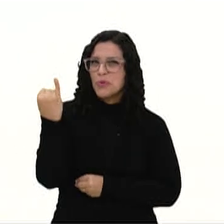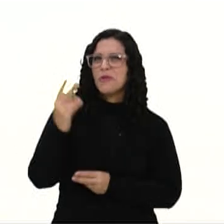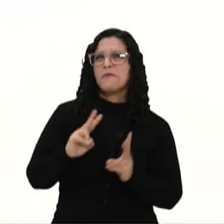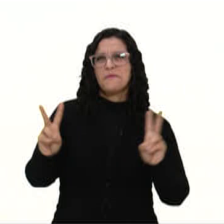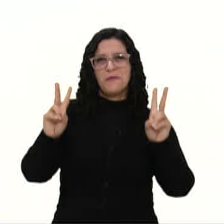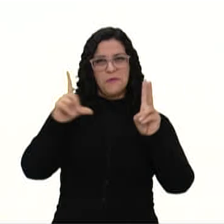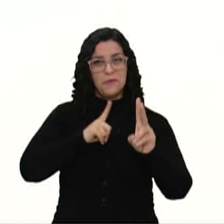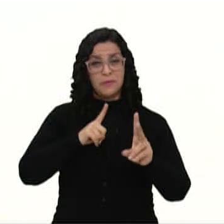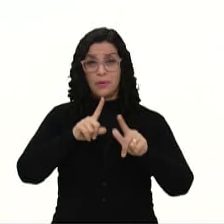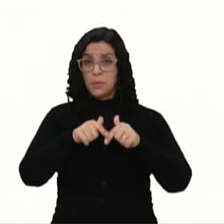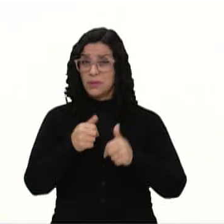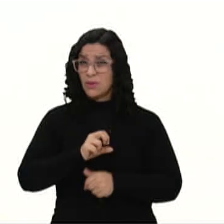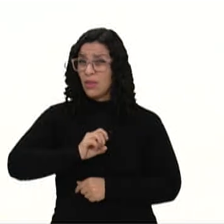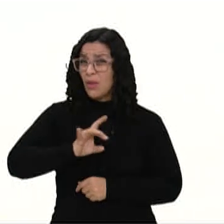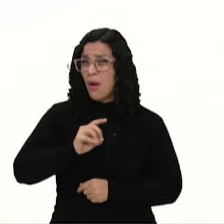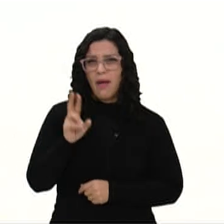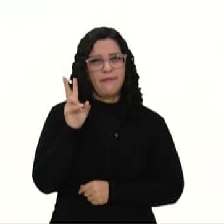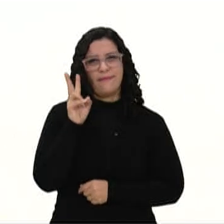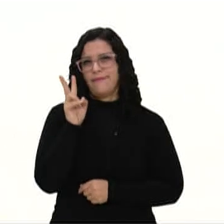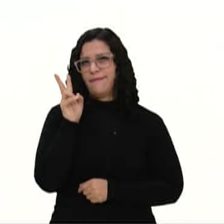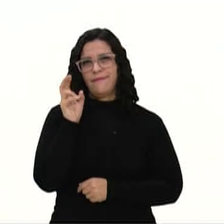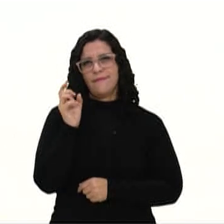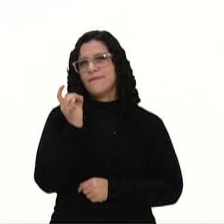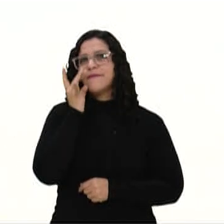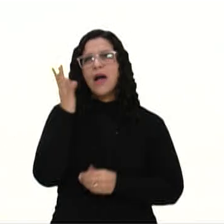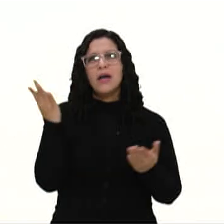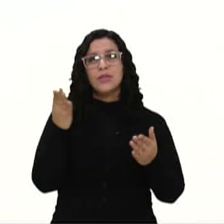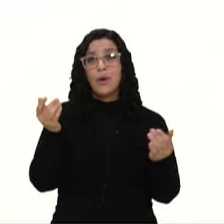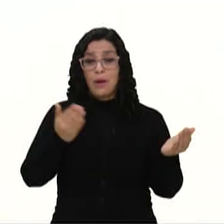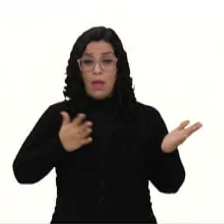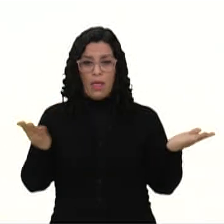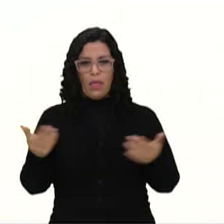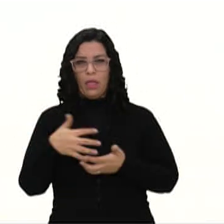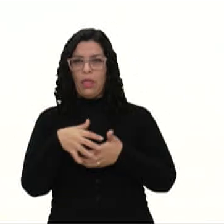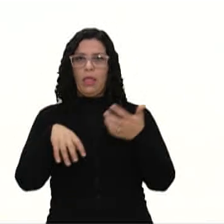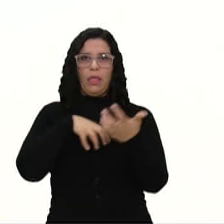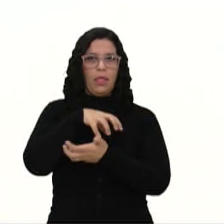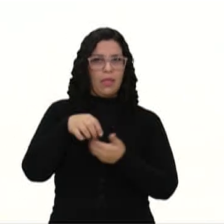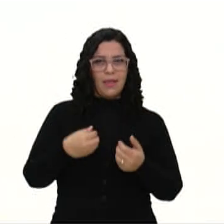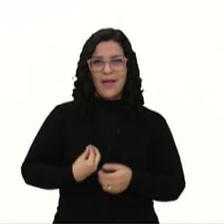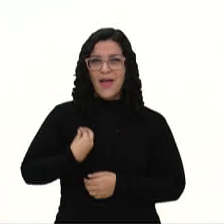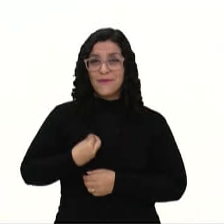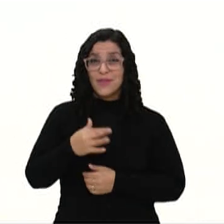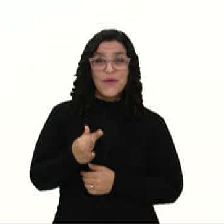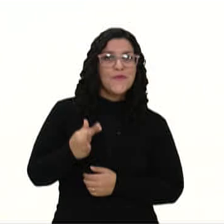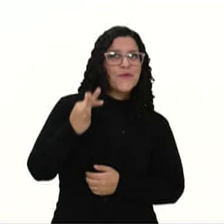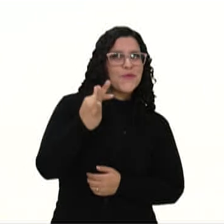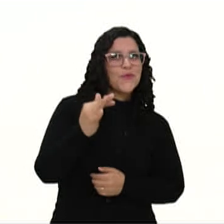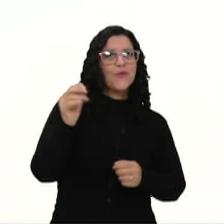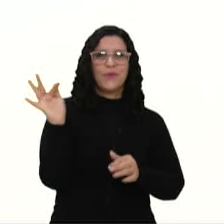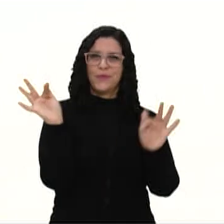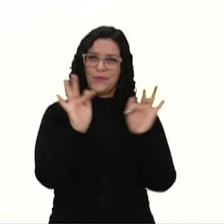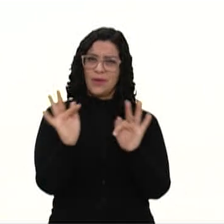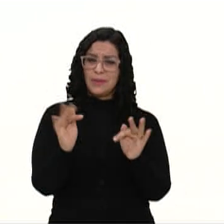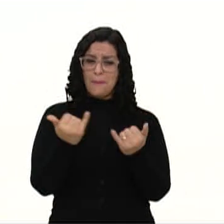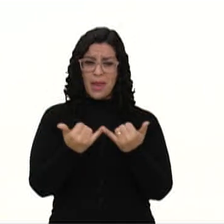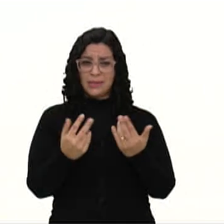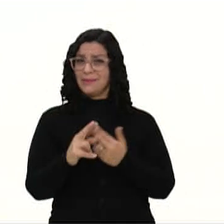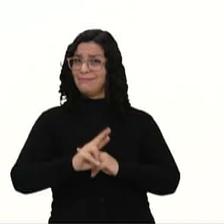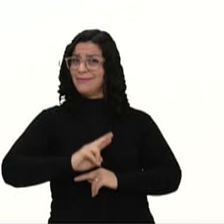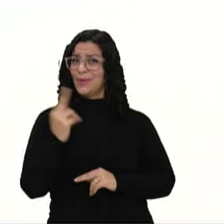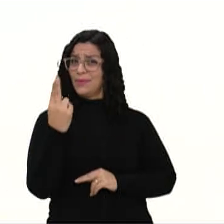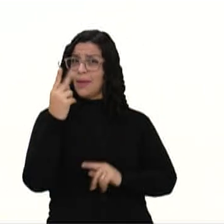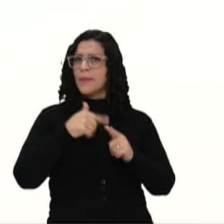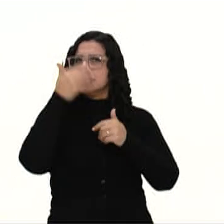É certo que não é nada fácil alimentar o presente tumultuoso com um futuro eventualmente feliz, mas